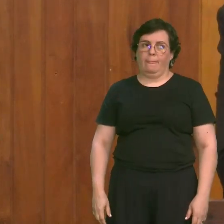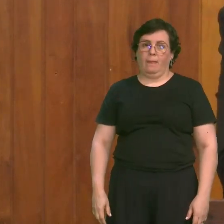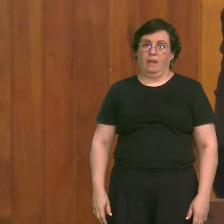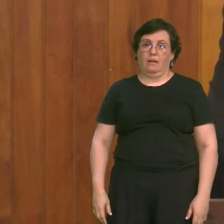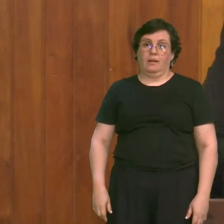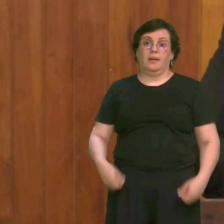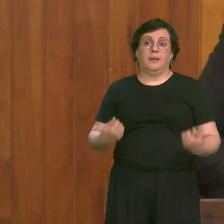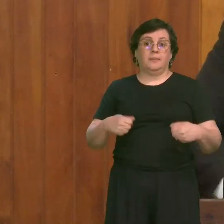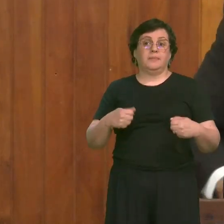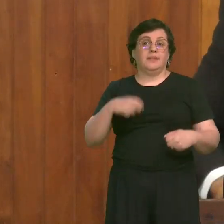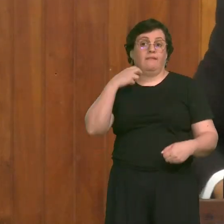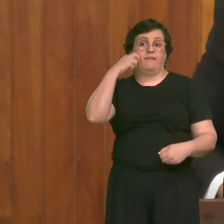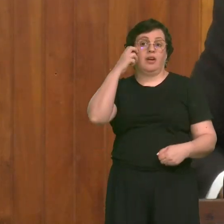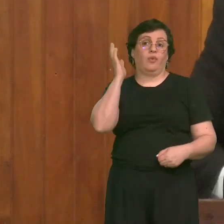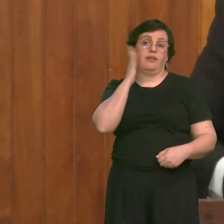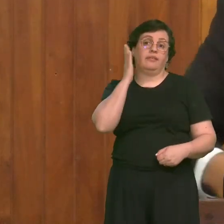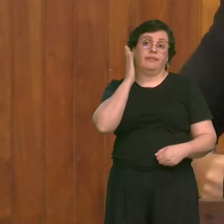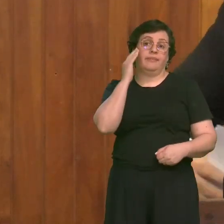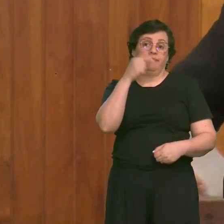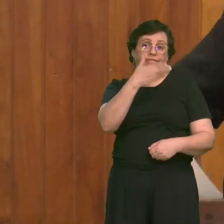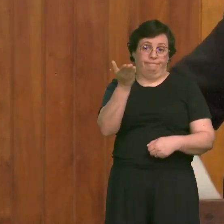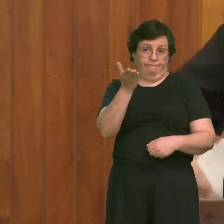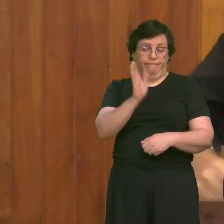quem tem vergonha na cara pessoal